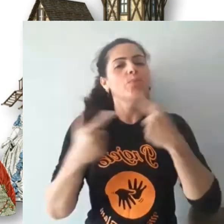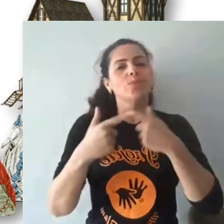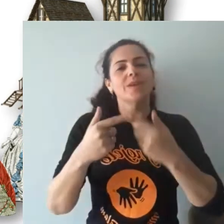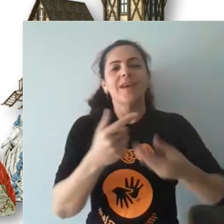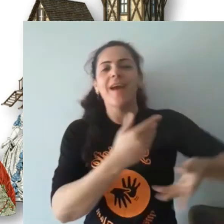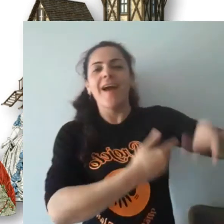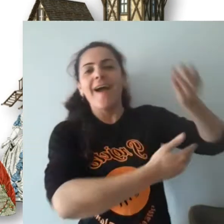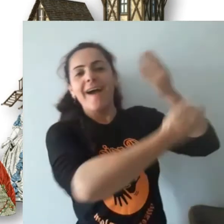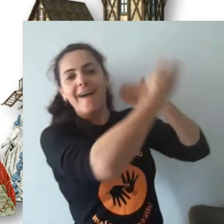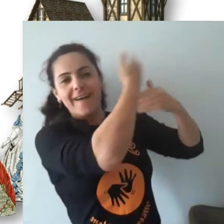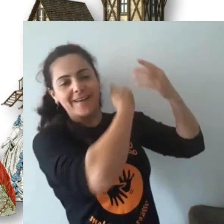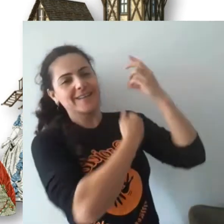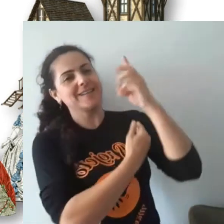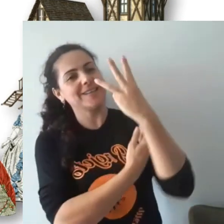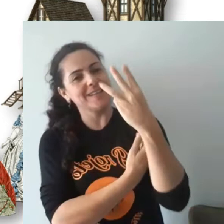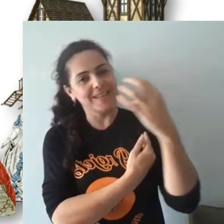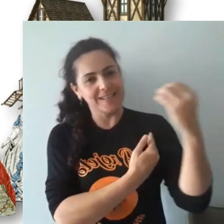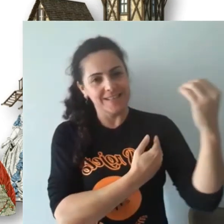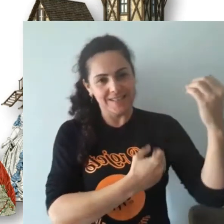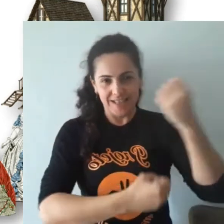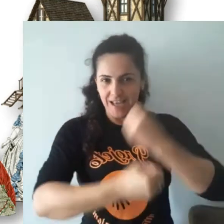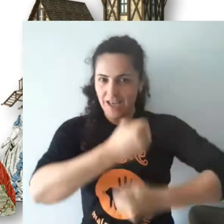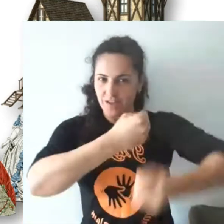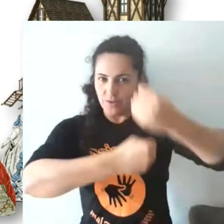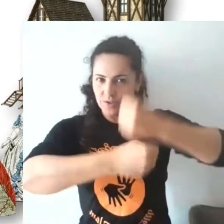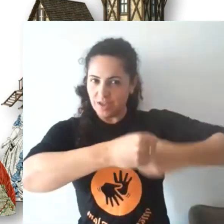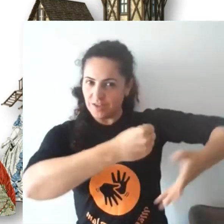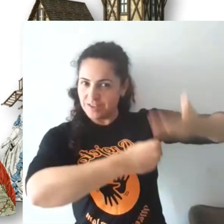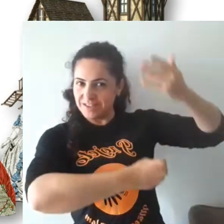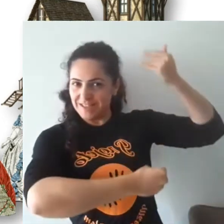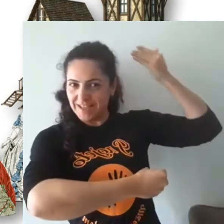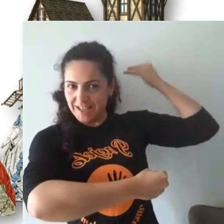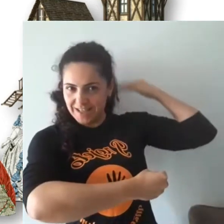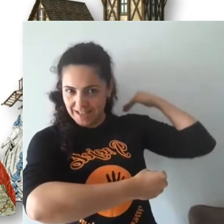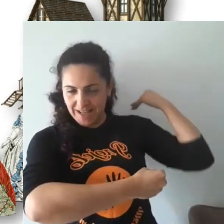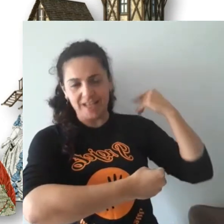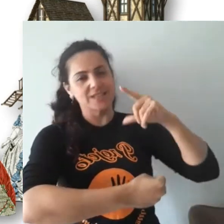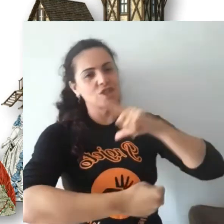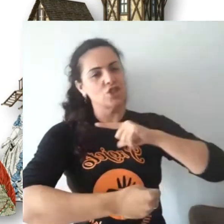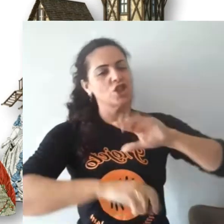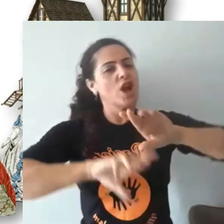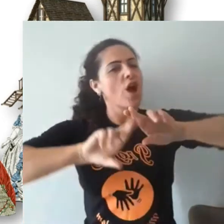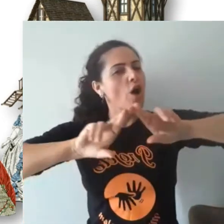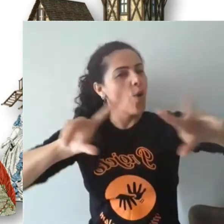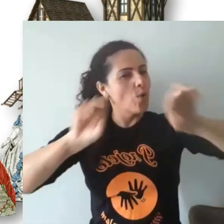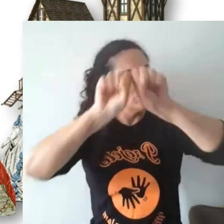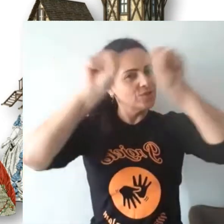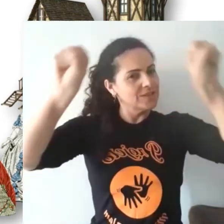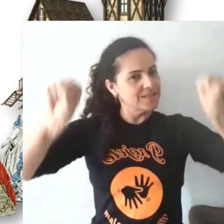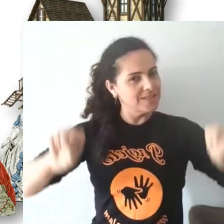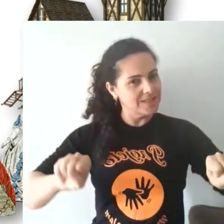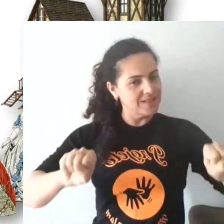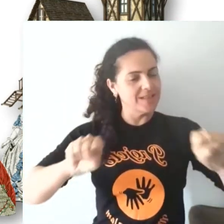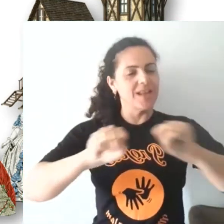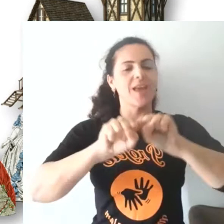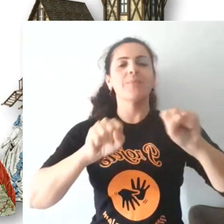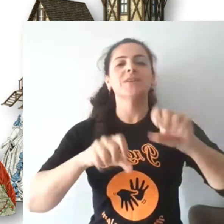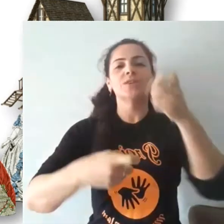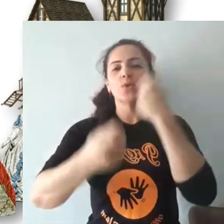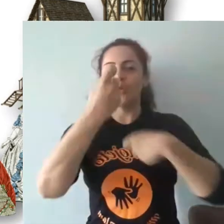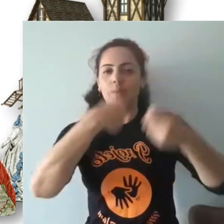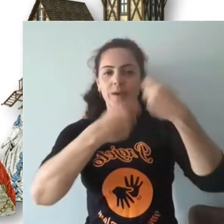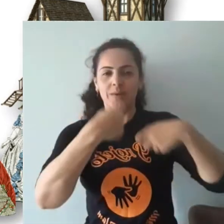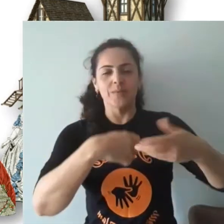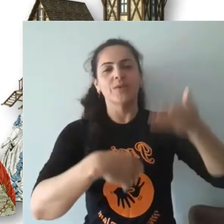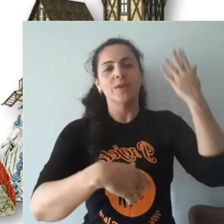dia para a noite que eu morava no campo, era serva de um senhor feudal e amanhã então eu era proletariado de um